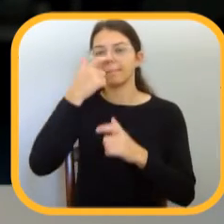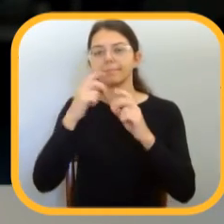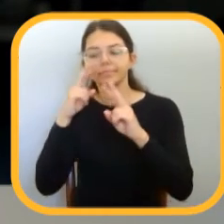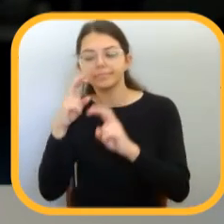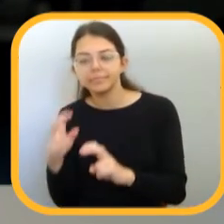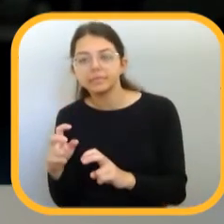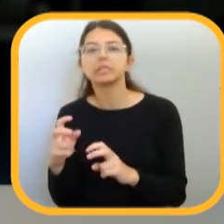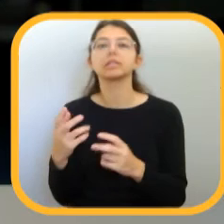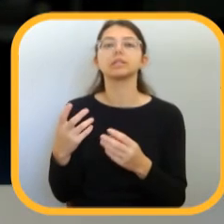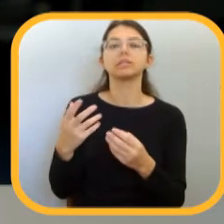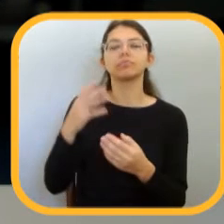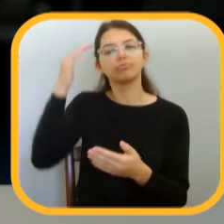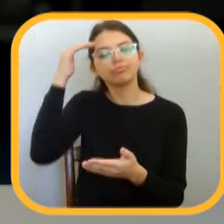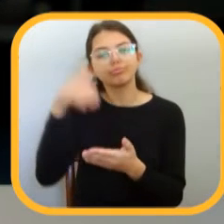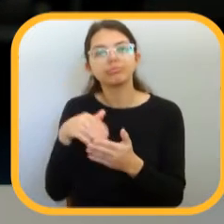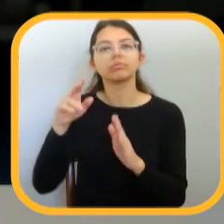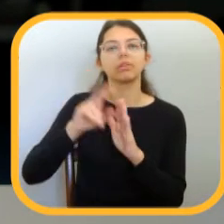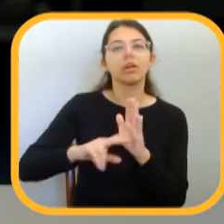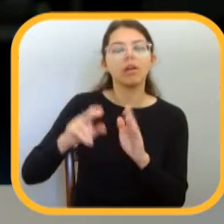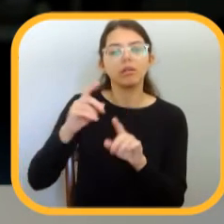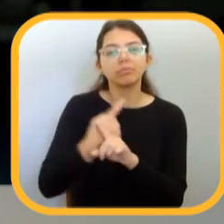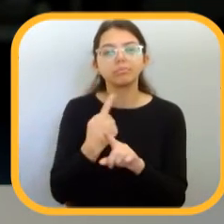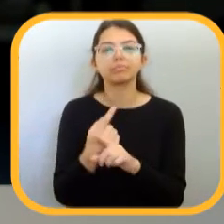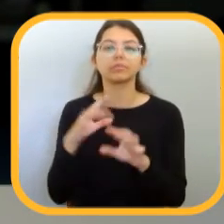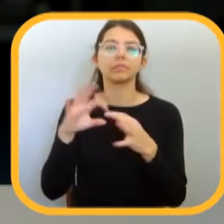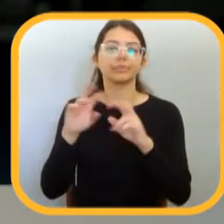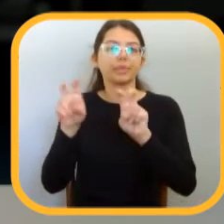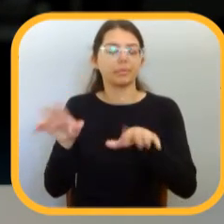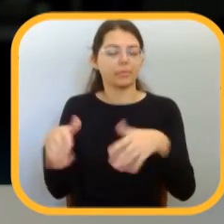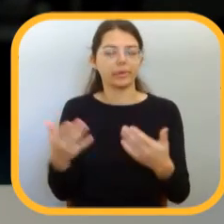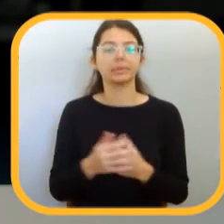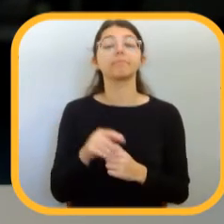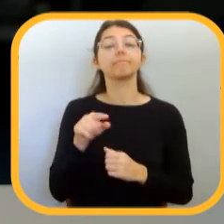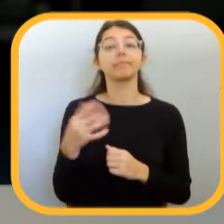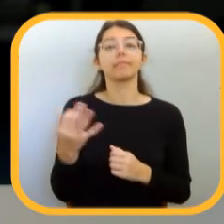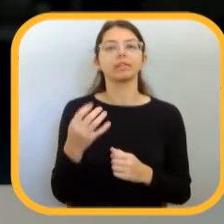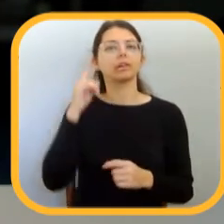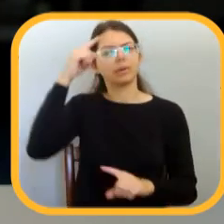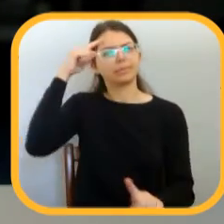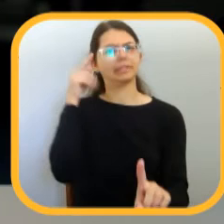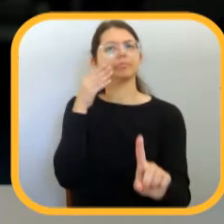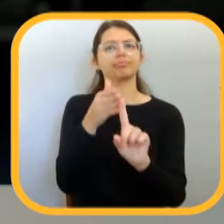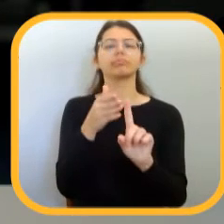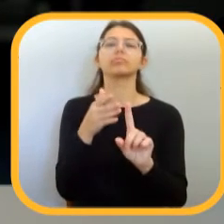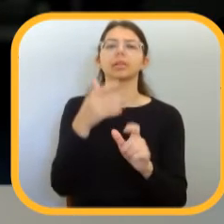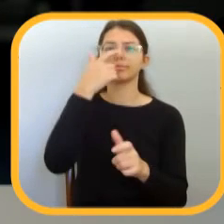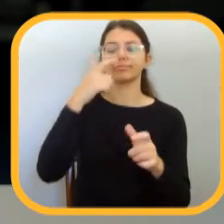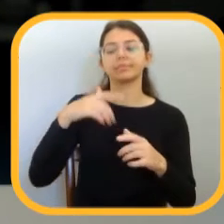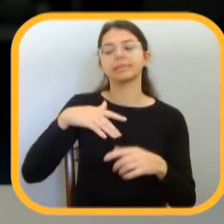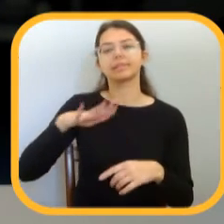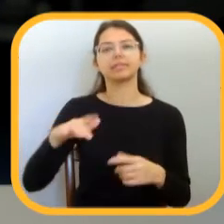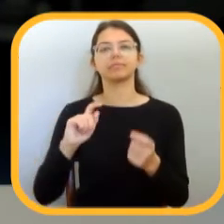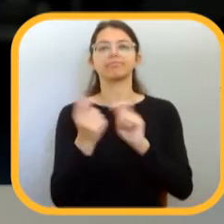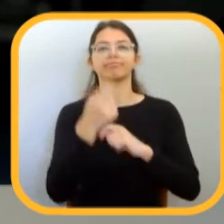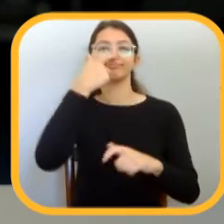pesquisas, aprofundamentos teóricos e resultados de investigações sobre determinado tema. Apesar de o objetivo principal ser popularizar